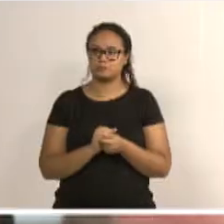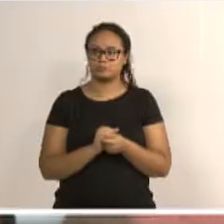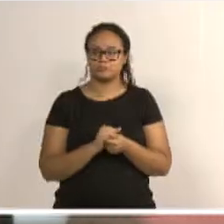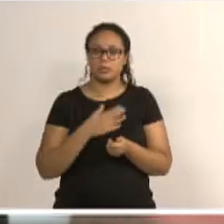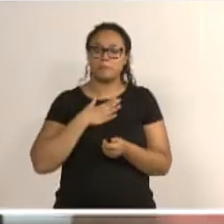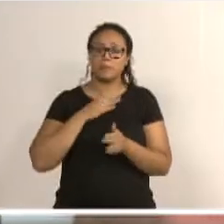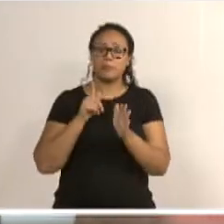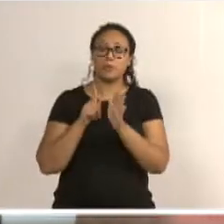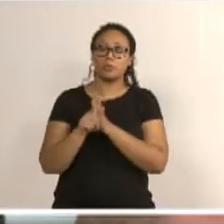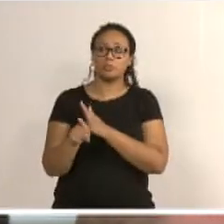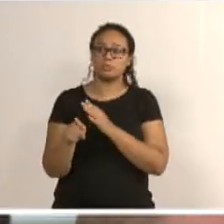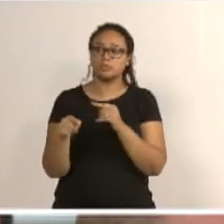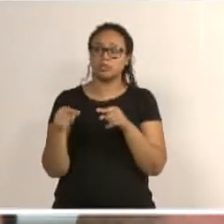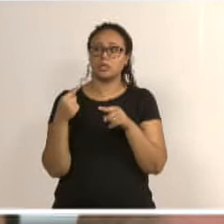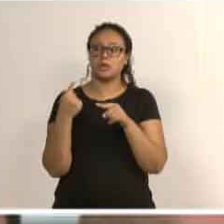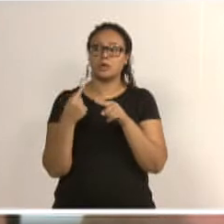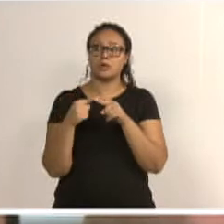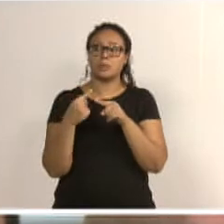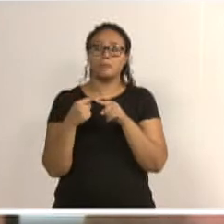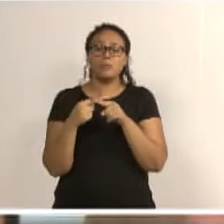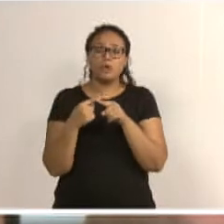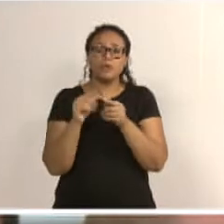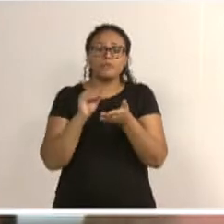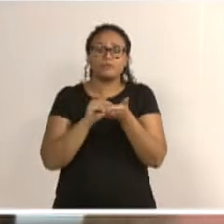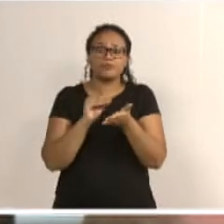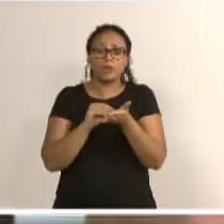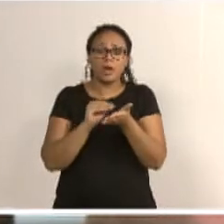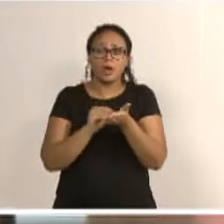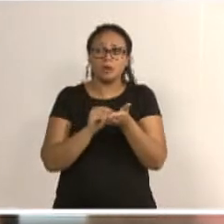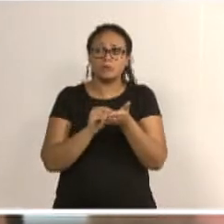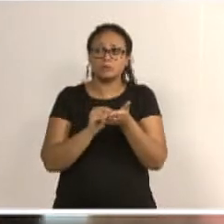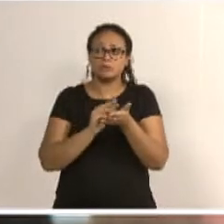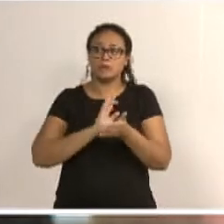Por que não tem uma representação?